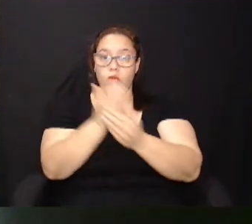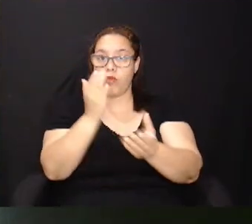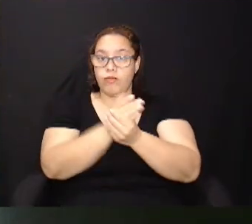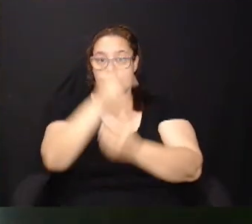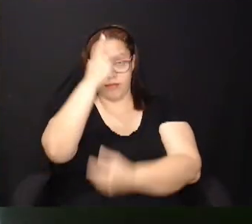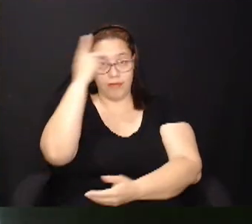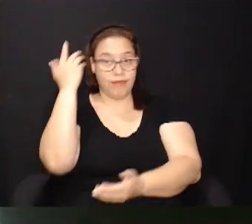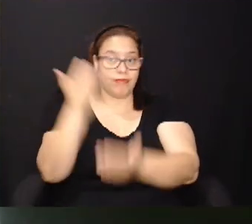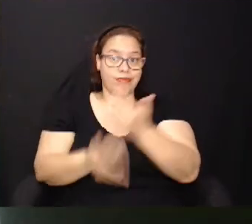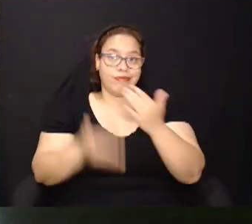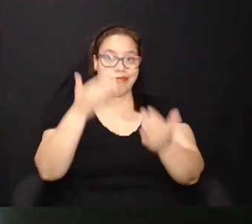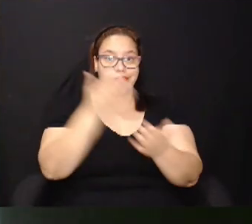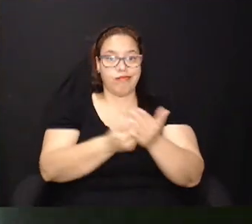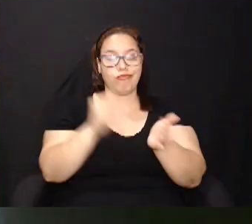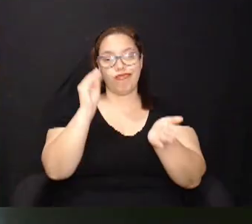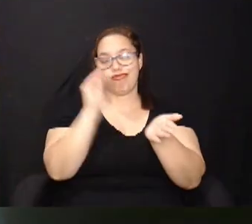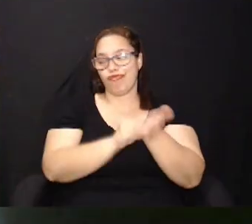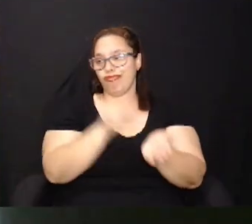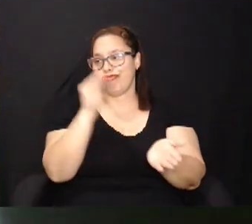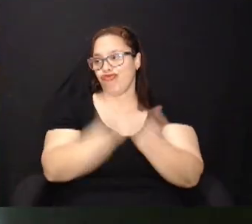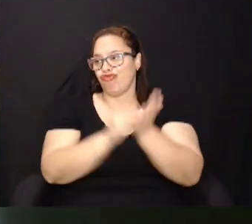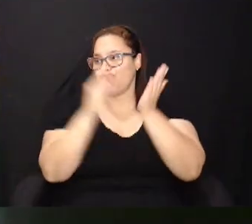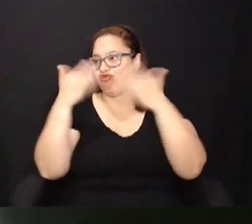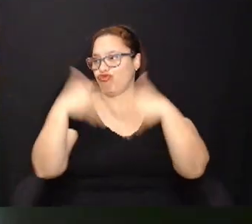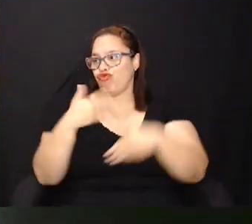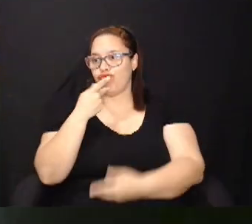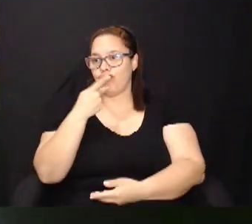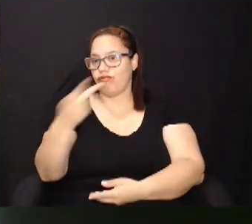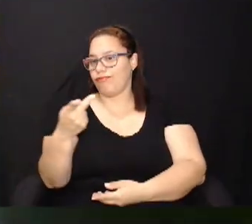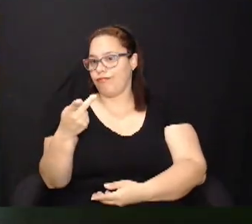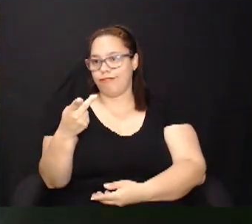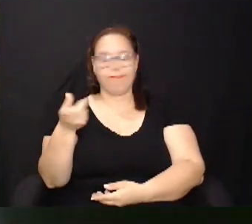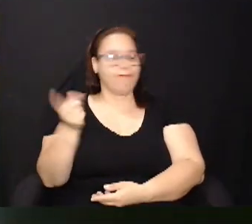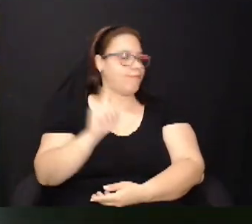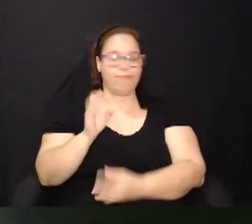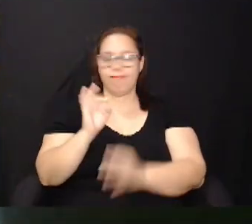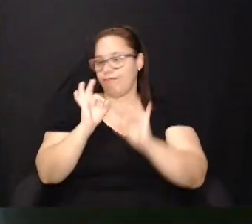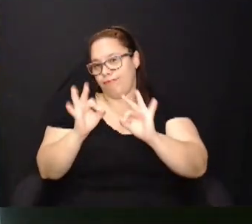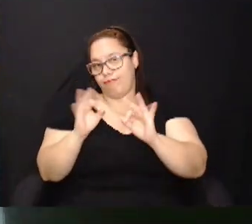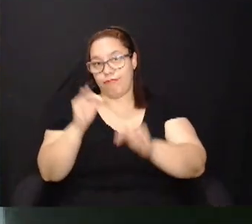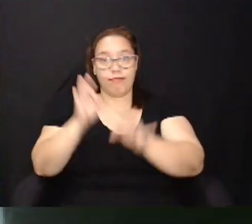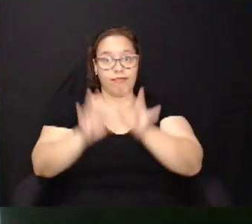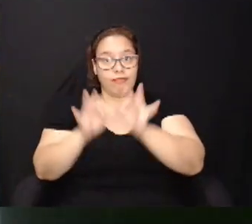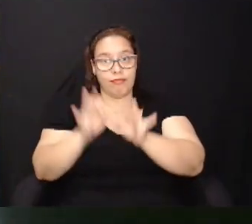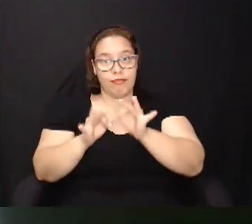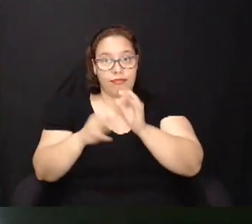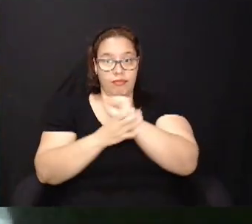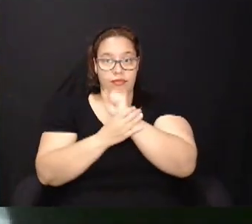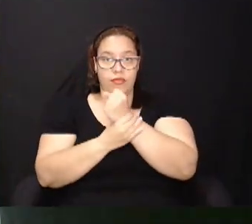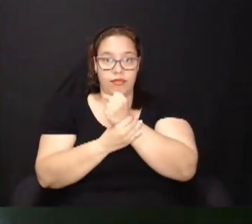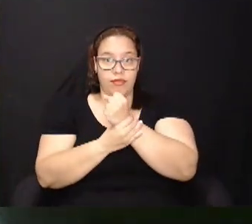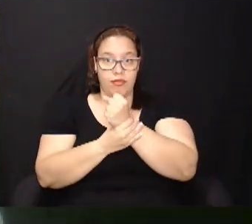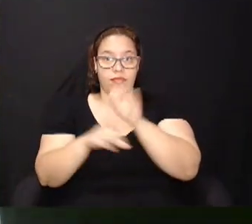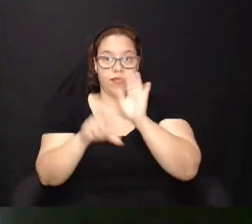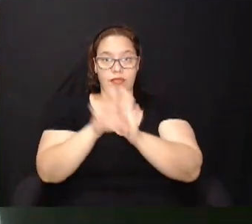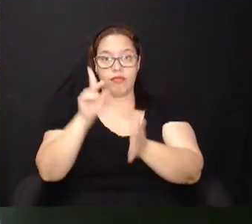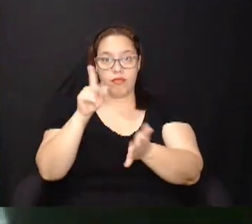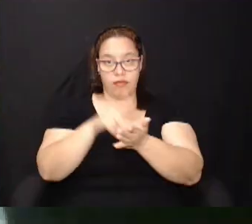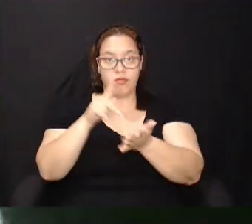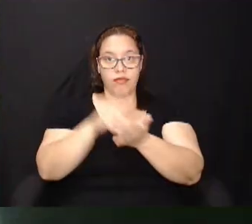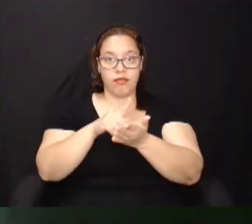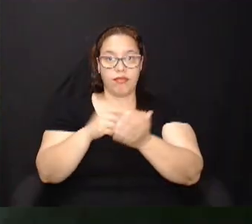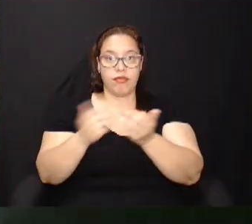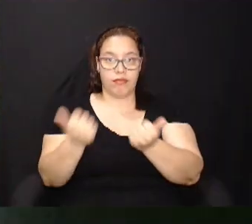perdendo por ausência de provas, porque a sua palavra, infelizmente, ela não é suficiente no judiciário para garantir que aquilo que você está alegando é verdade. Então tenha provas para se defender,